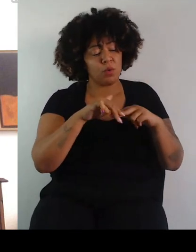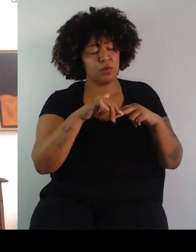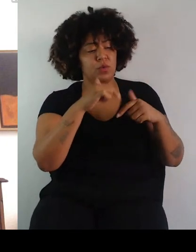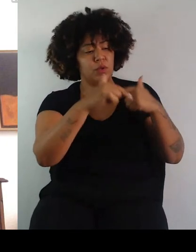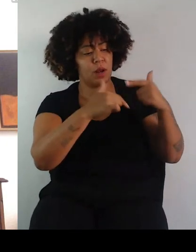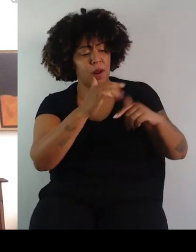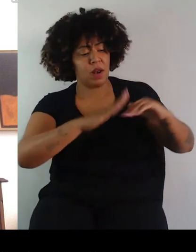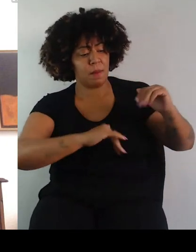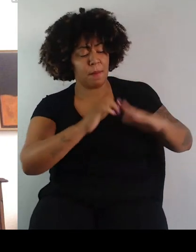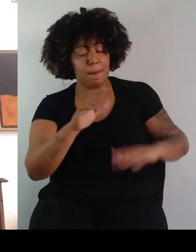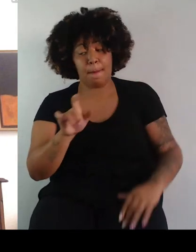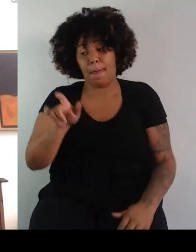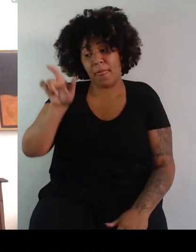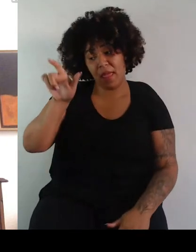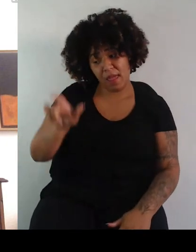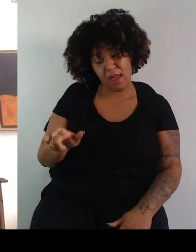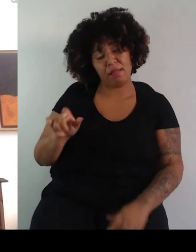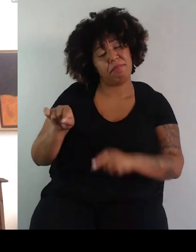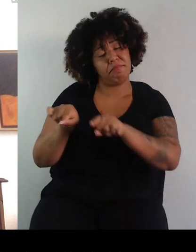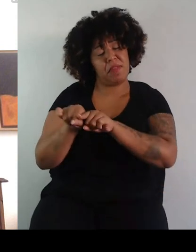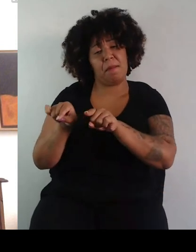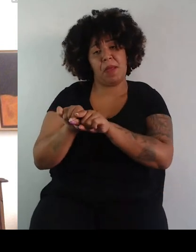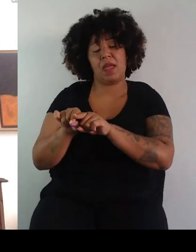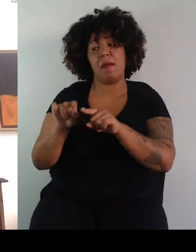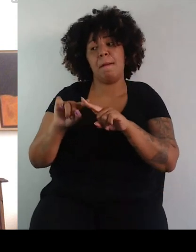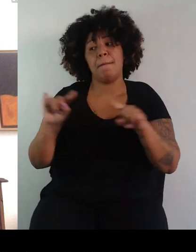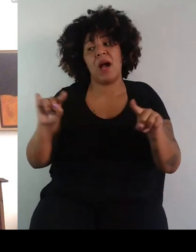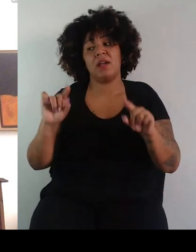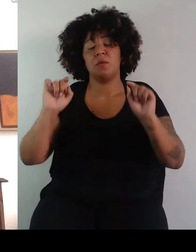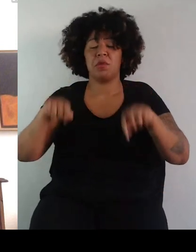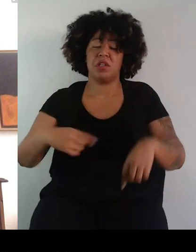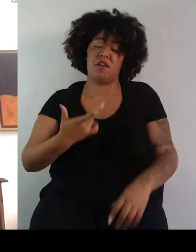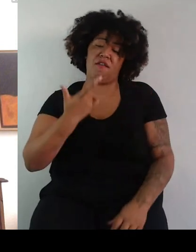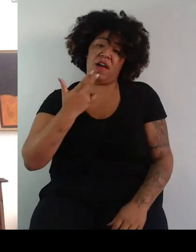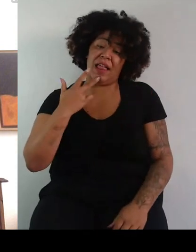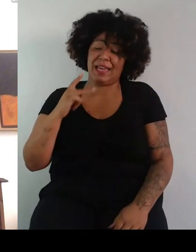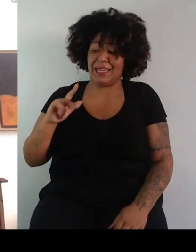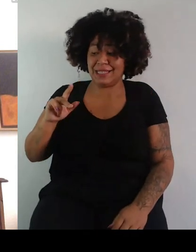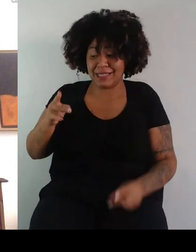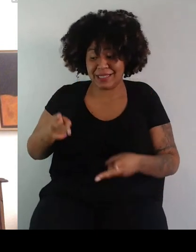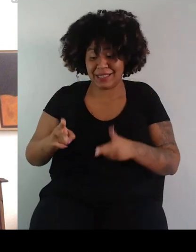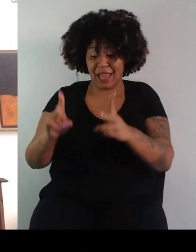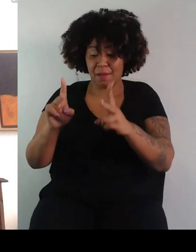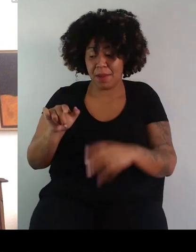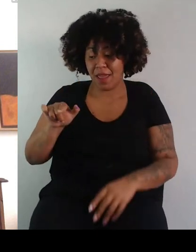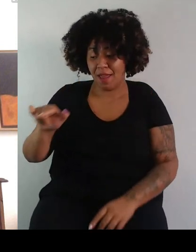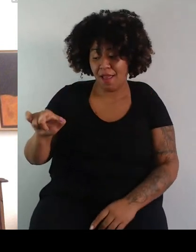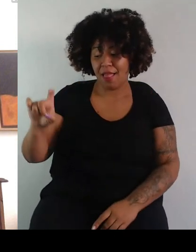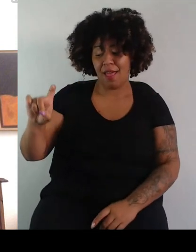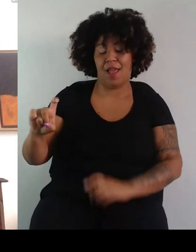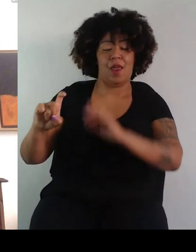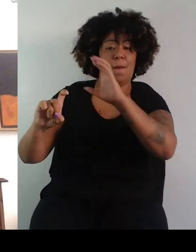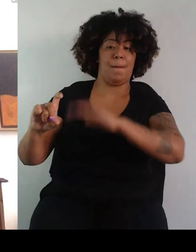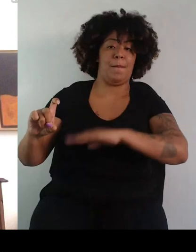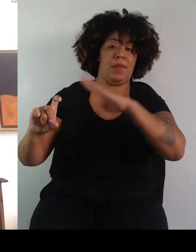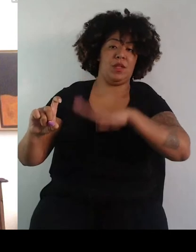também mas eu diria que bacon Era ele mesmo um mito havia algo